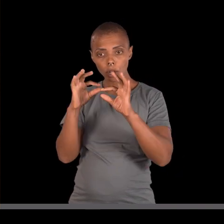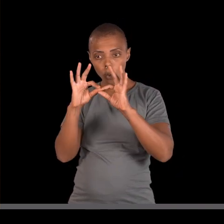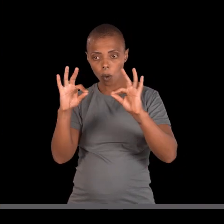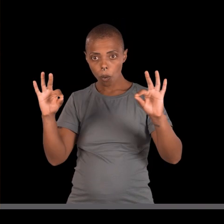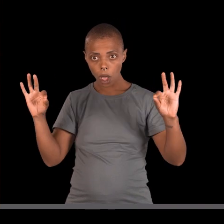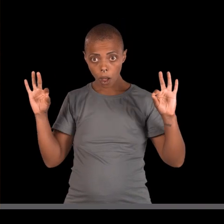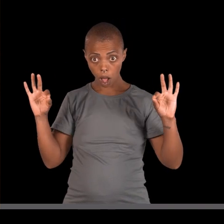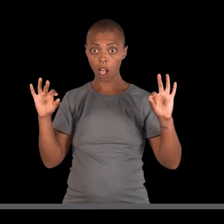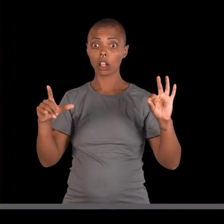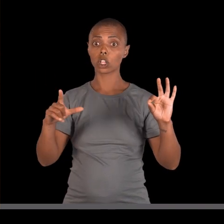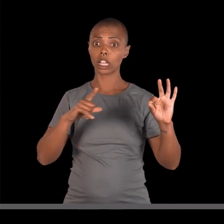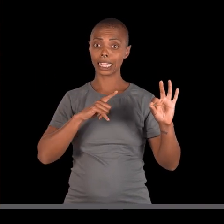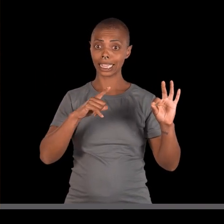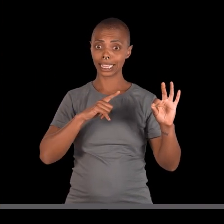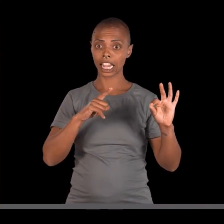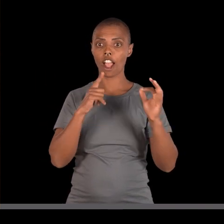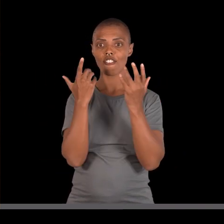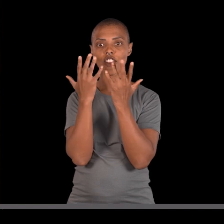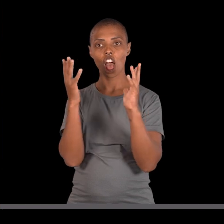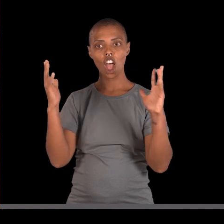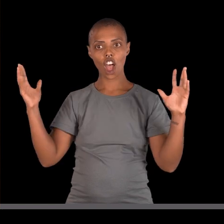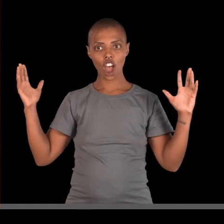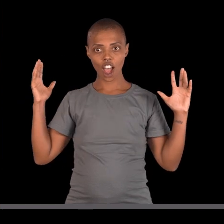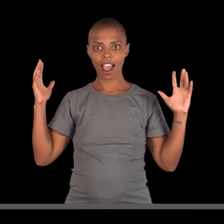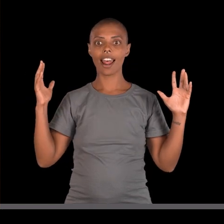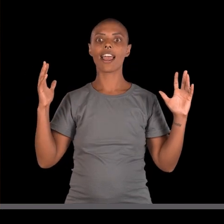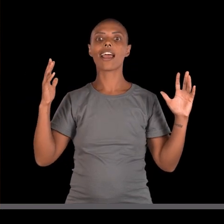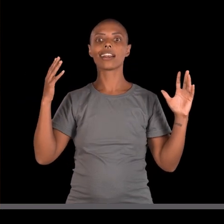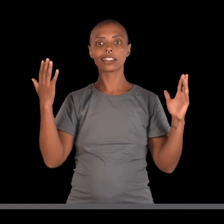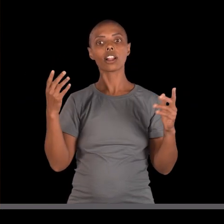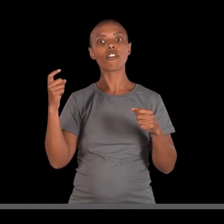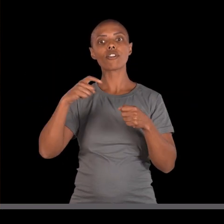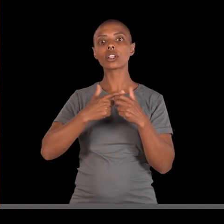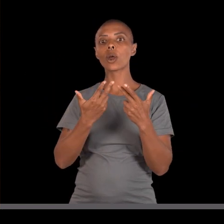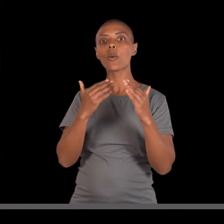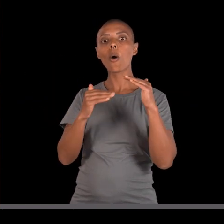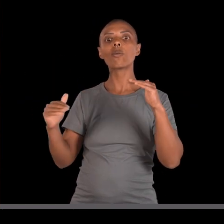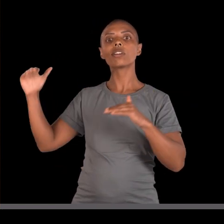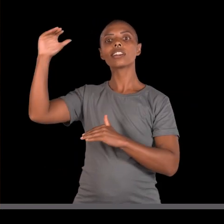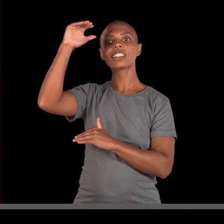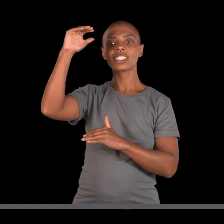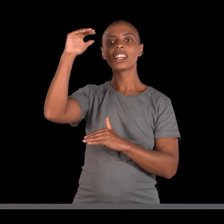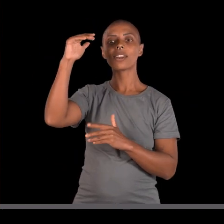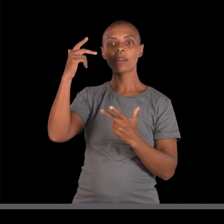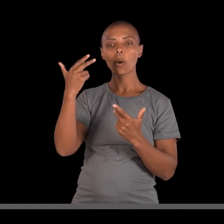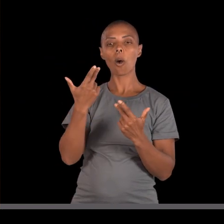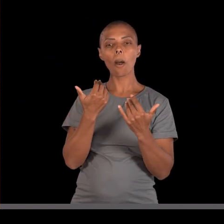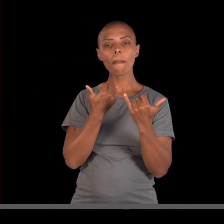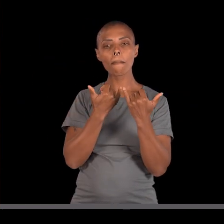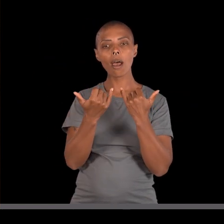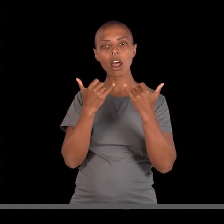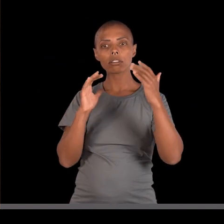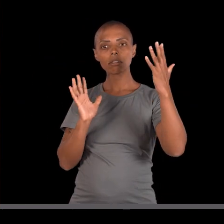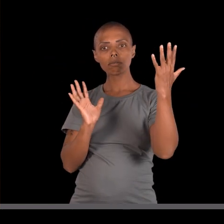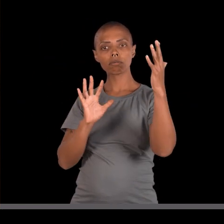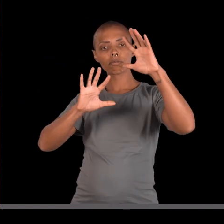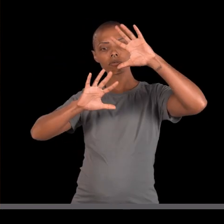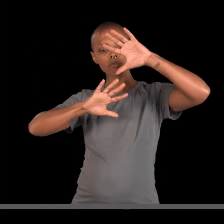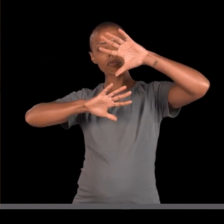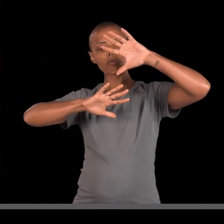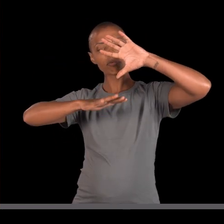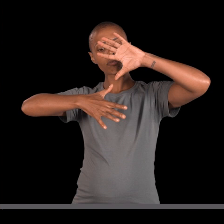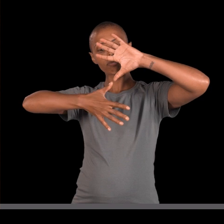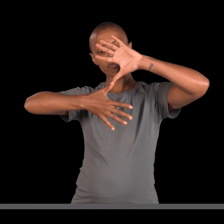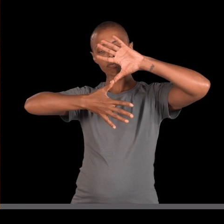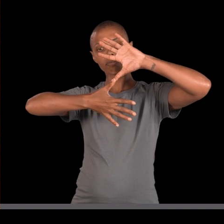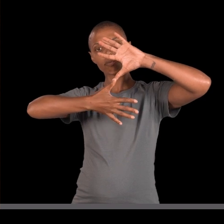florestas. Então, esse pampa aqui é o mesmo da pradaria, vou estar na mesma faixa latitudinal. E aí você vai ter uma